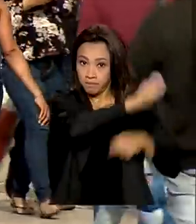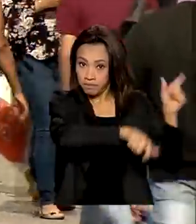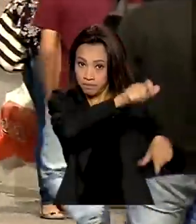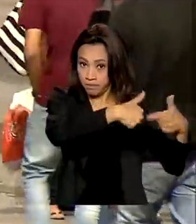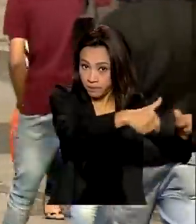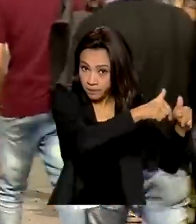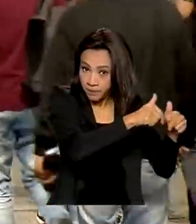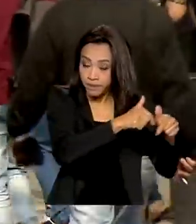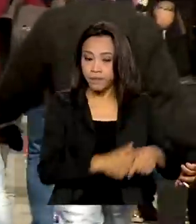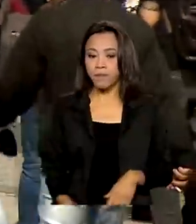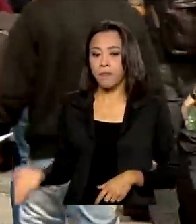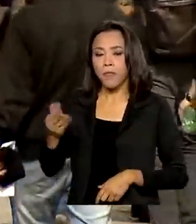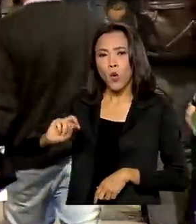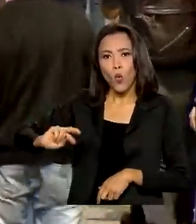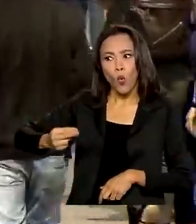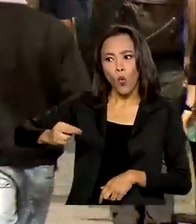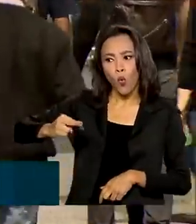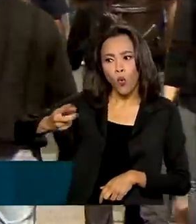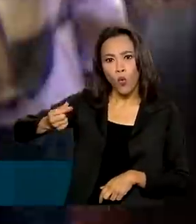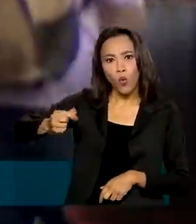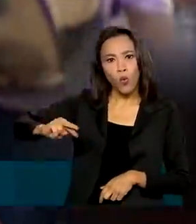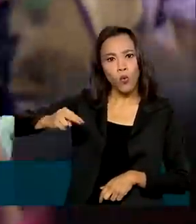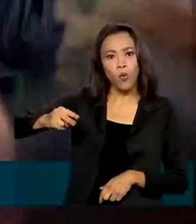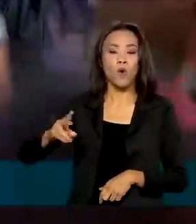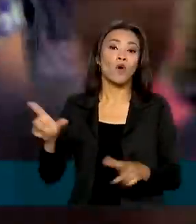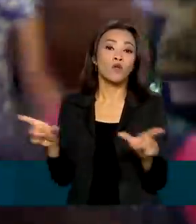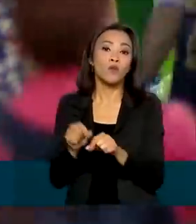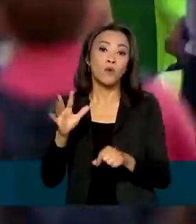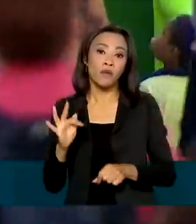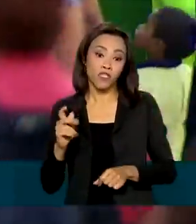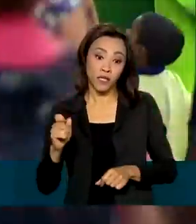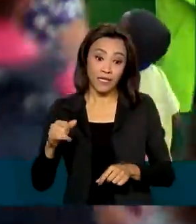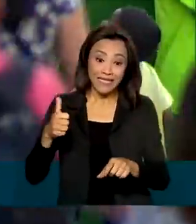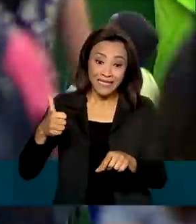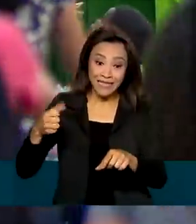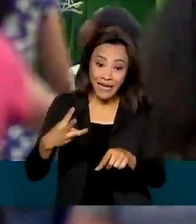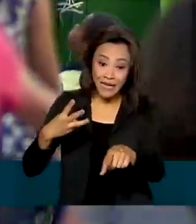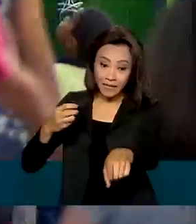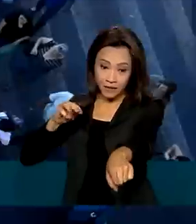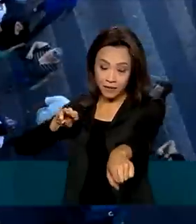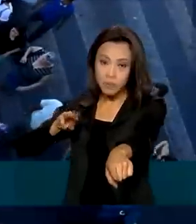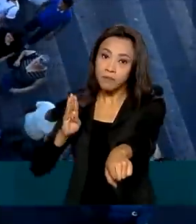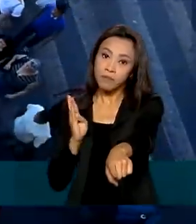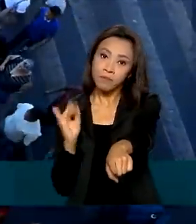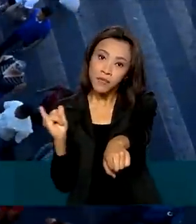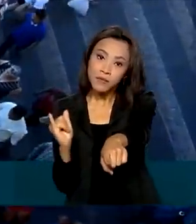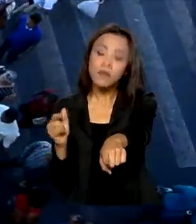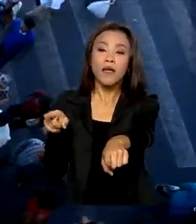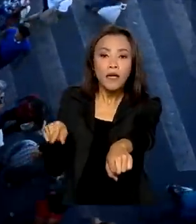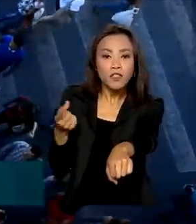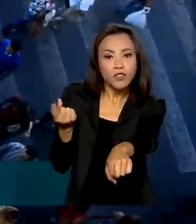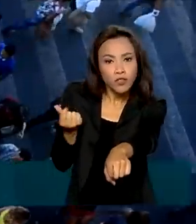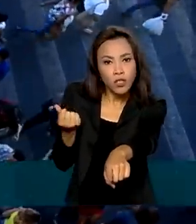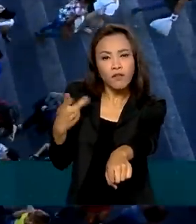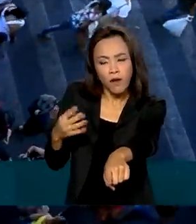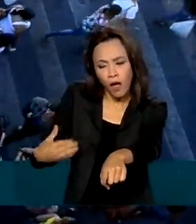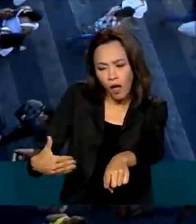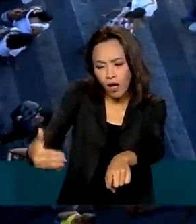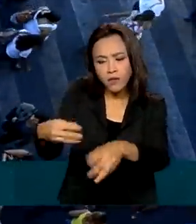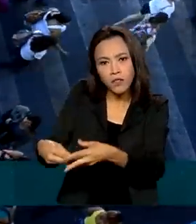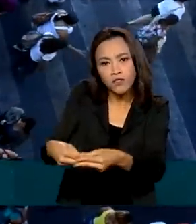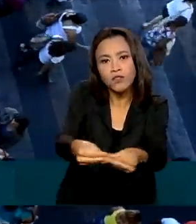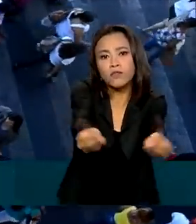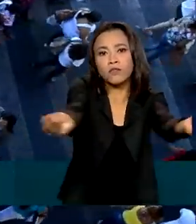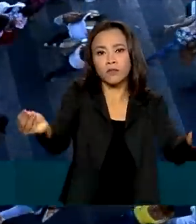com lucro do FGTS em 2021 de 13 milhões e duzentos milhões de reais será distribuída aos Trabalhadores